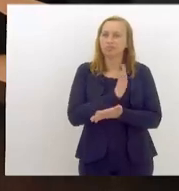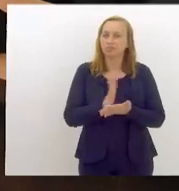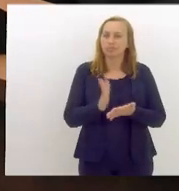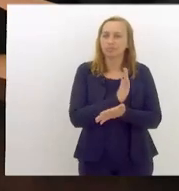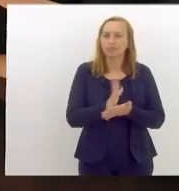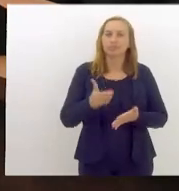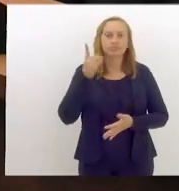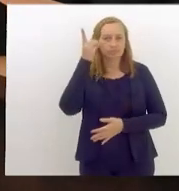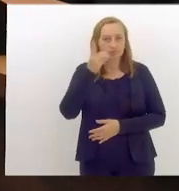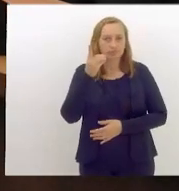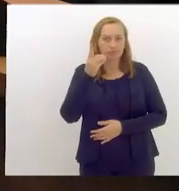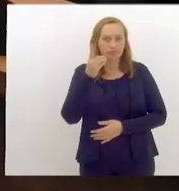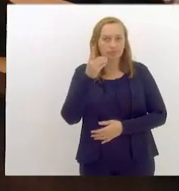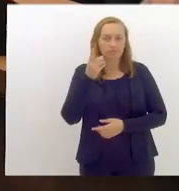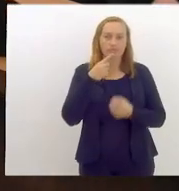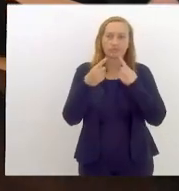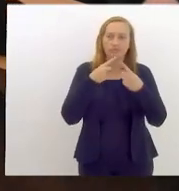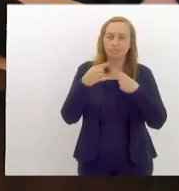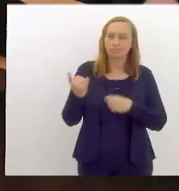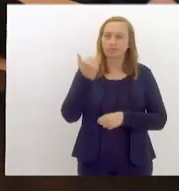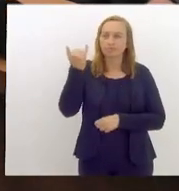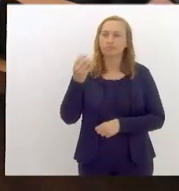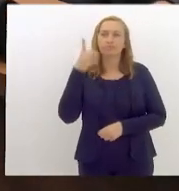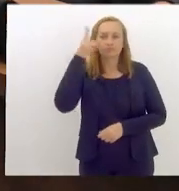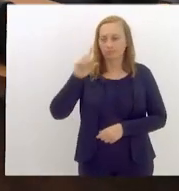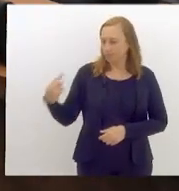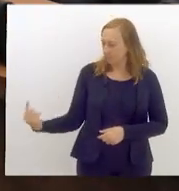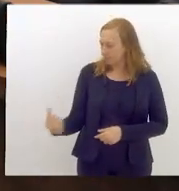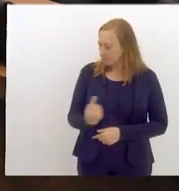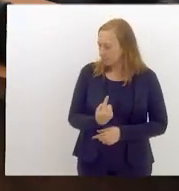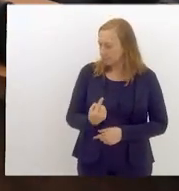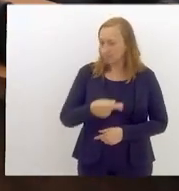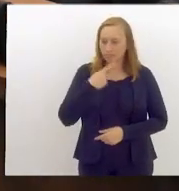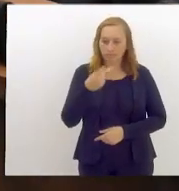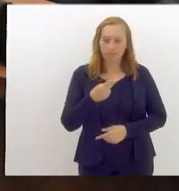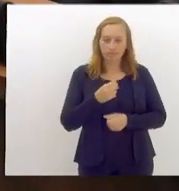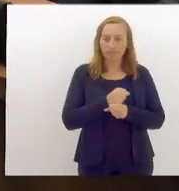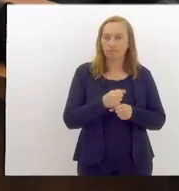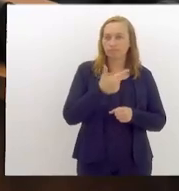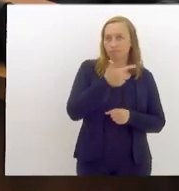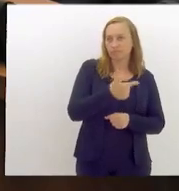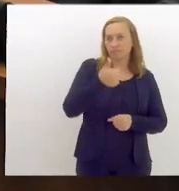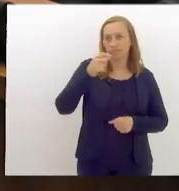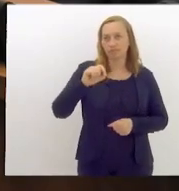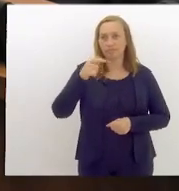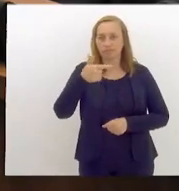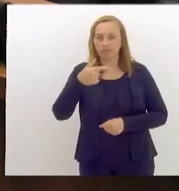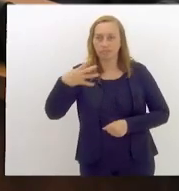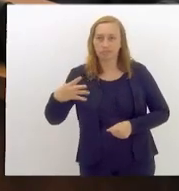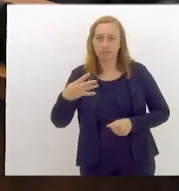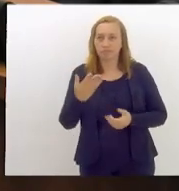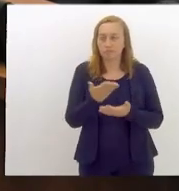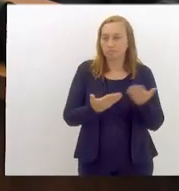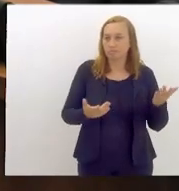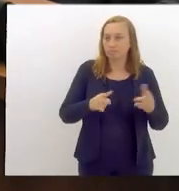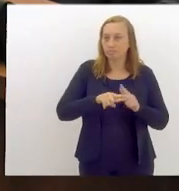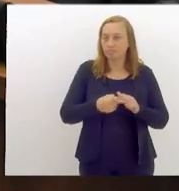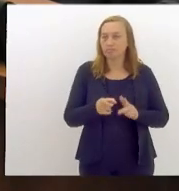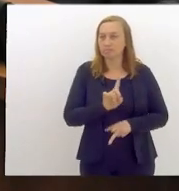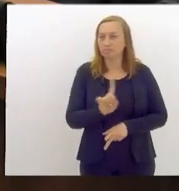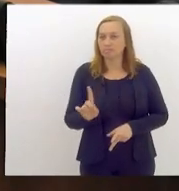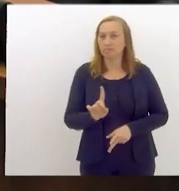debates importantes porque o deputado vem aqui e fala desde 2014 não tem recomposição de perdas